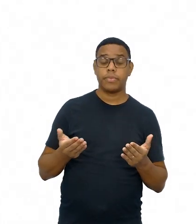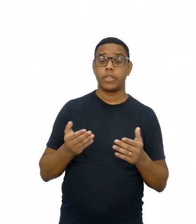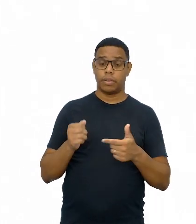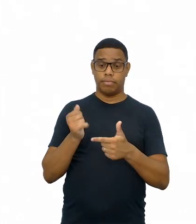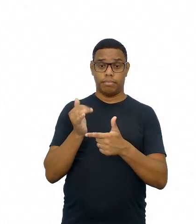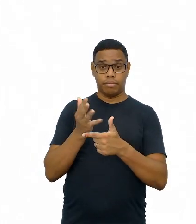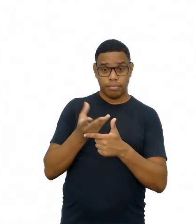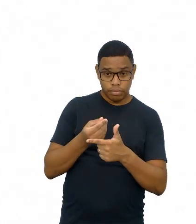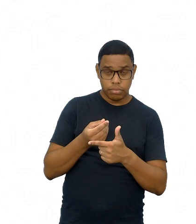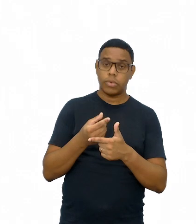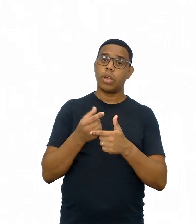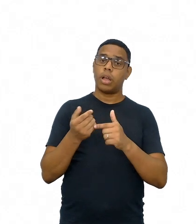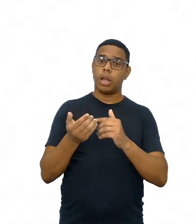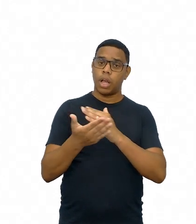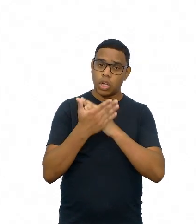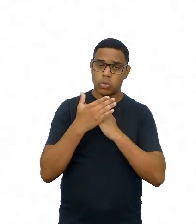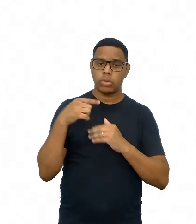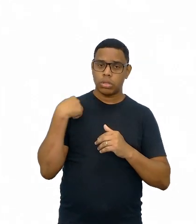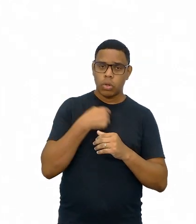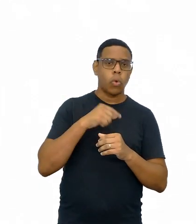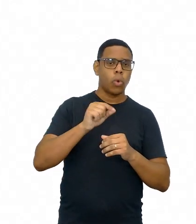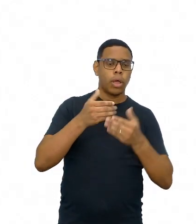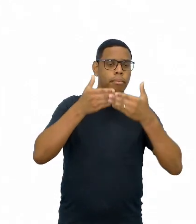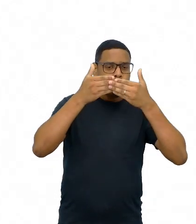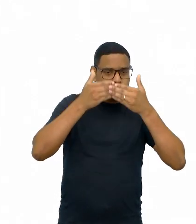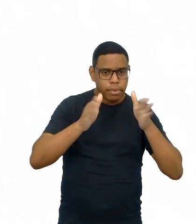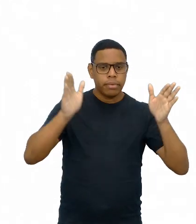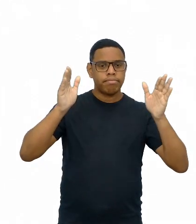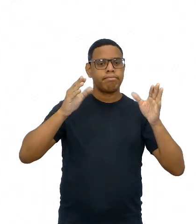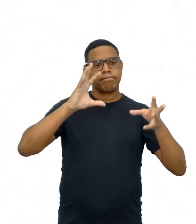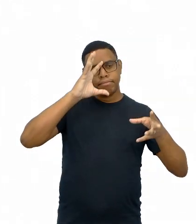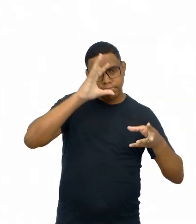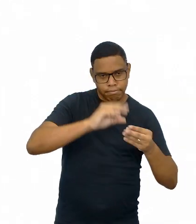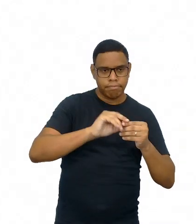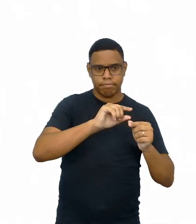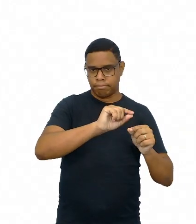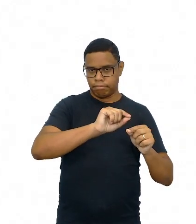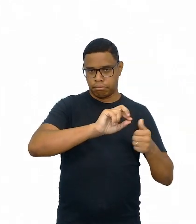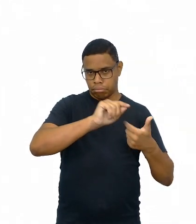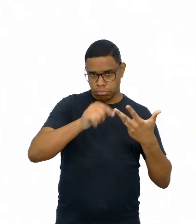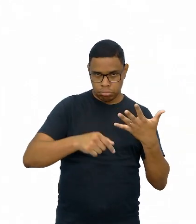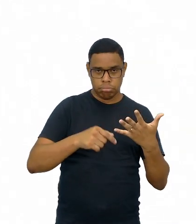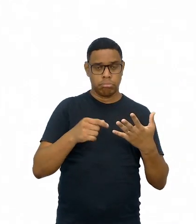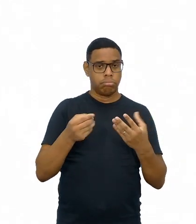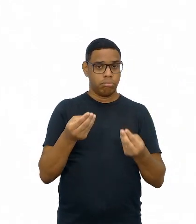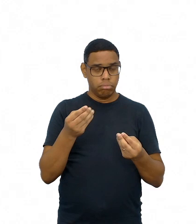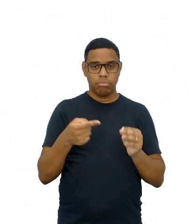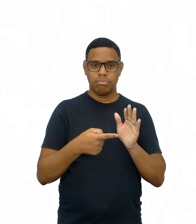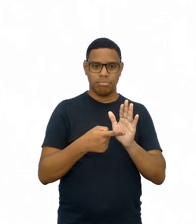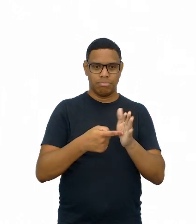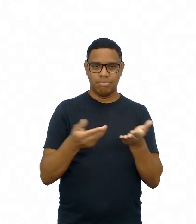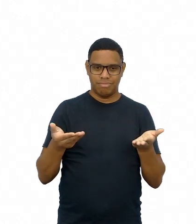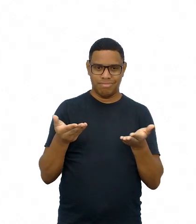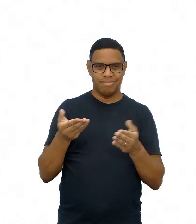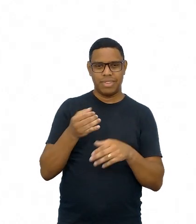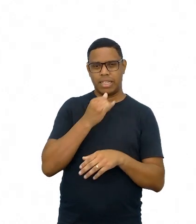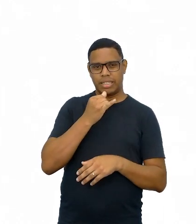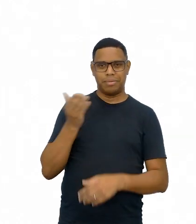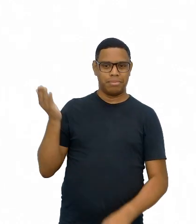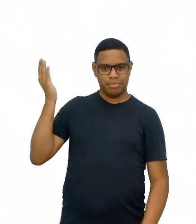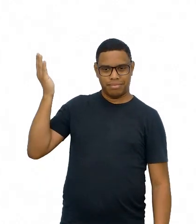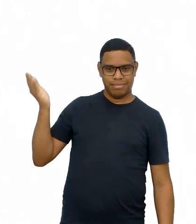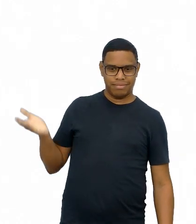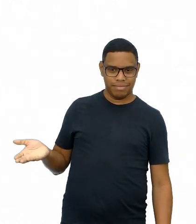ela amplia o nosso olhar e a generalização de propriedades, como apresentamos nesses exemplos